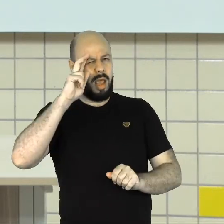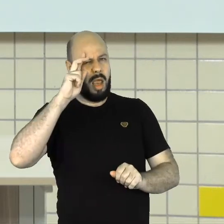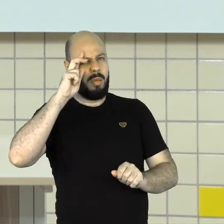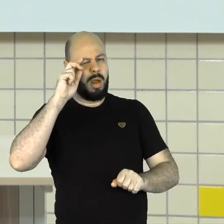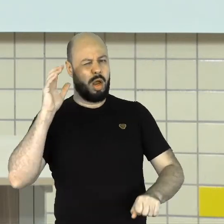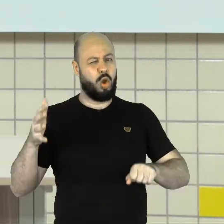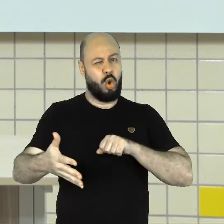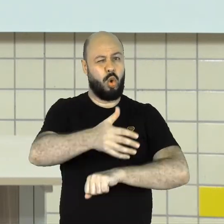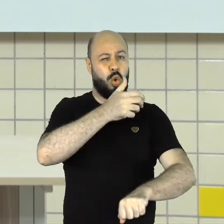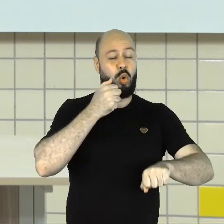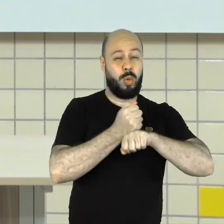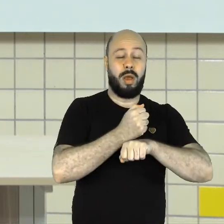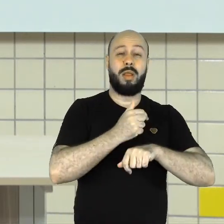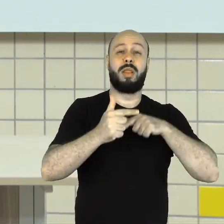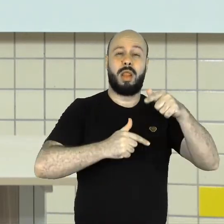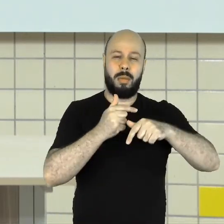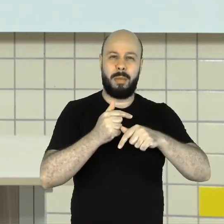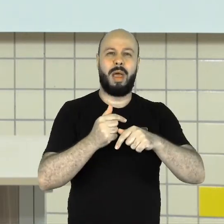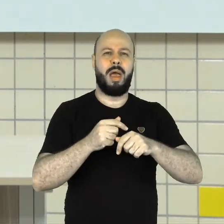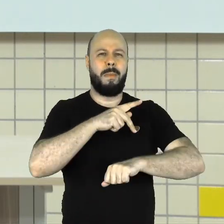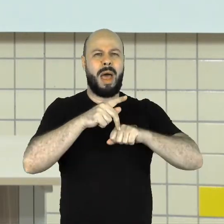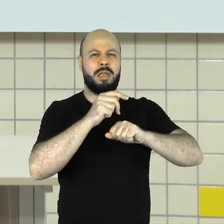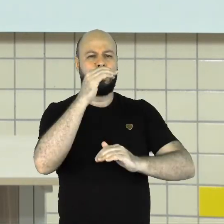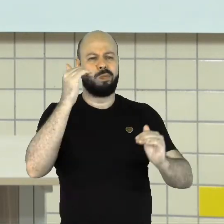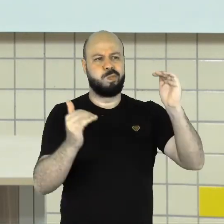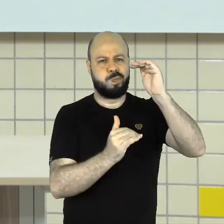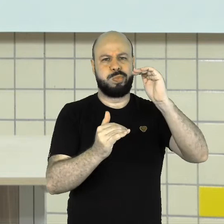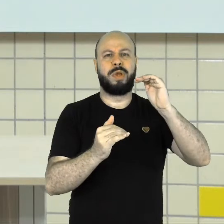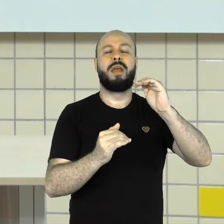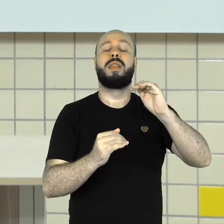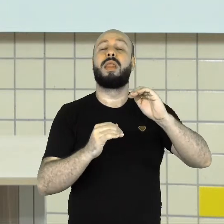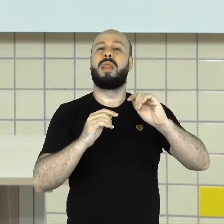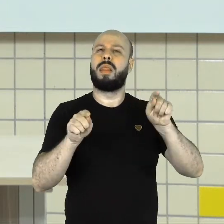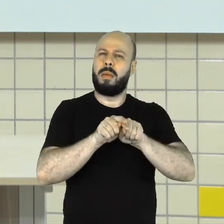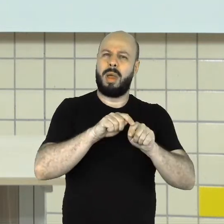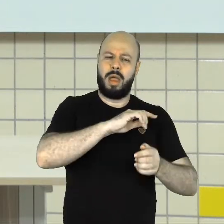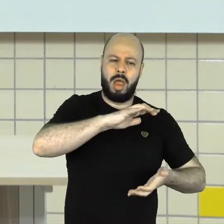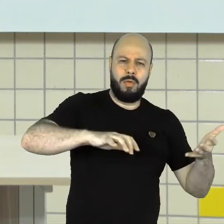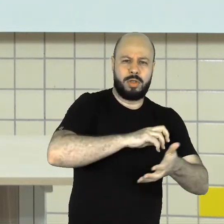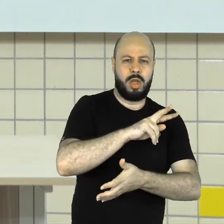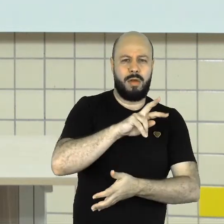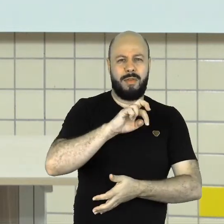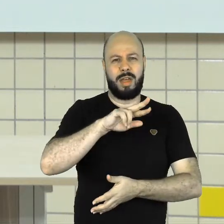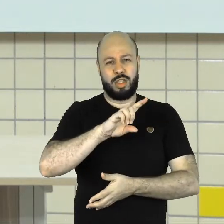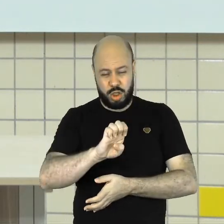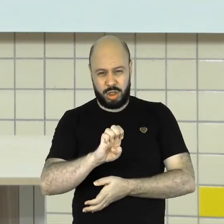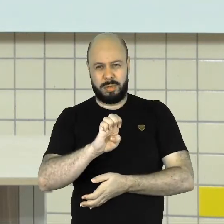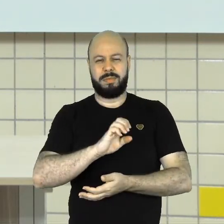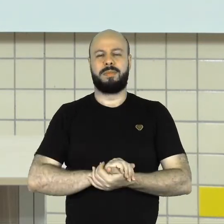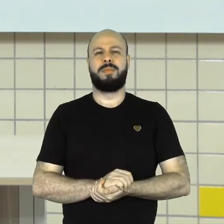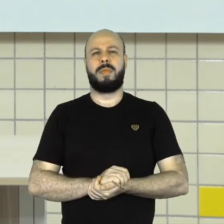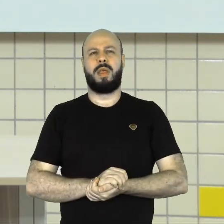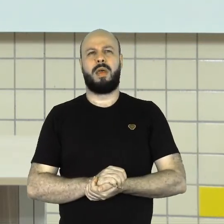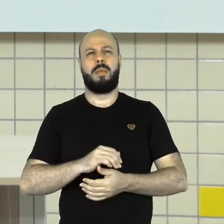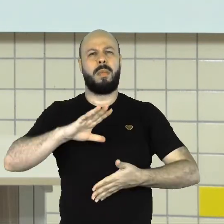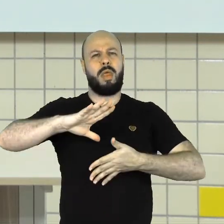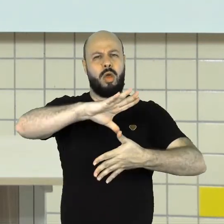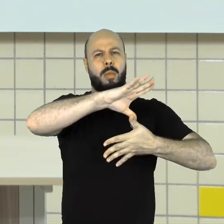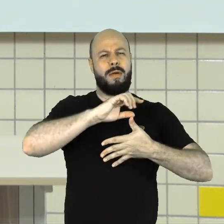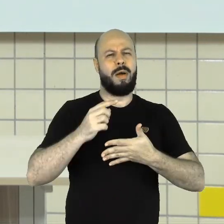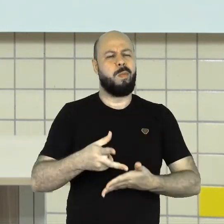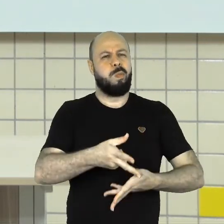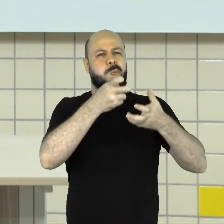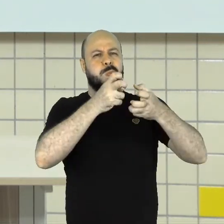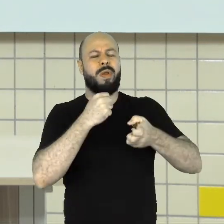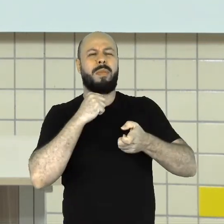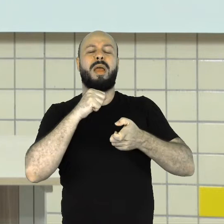países desenvolvidos e subdesenvolvidos? Nós vamos ver no mapa que a Europa, quando precisa de produtos